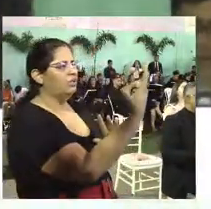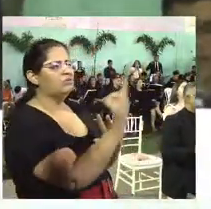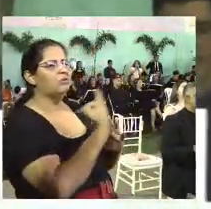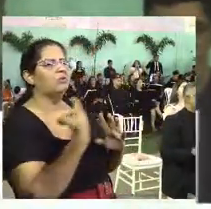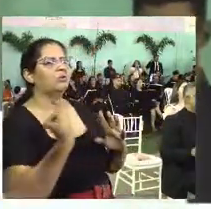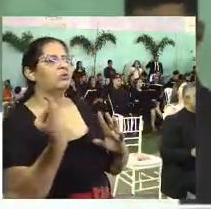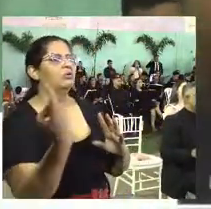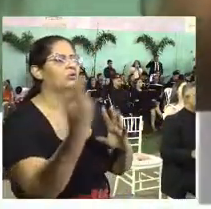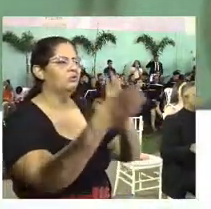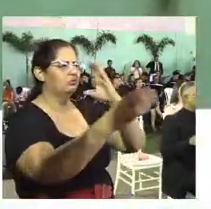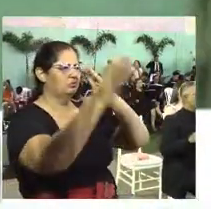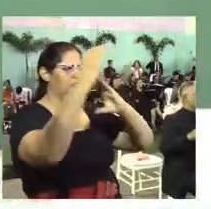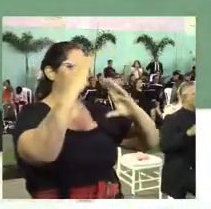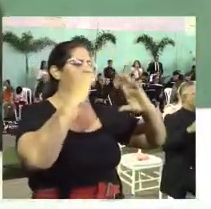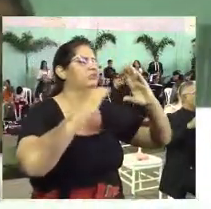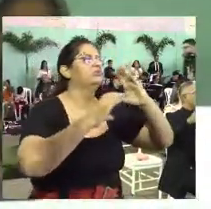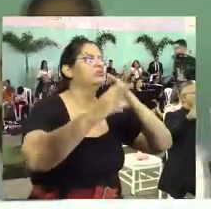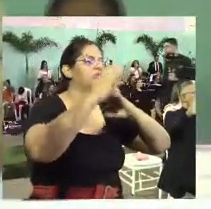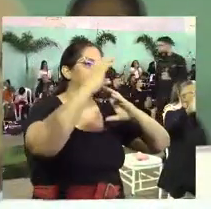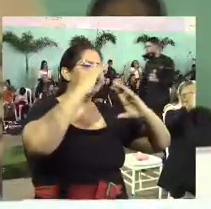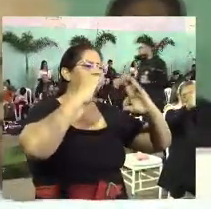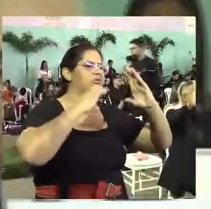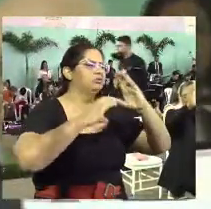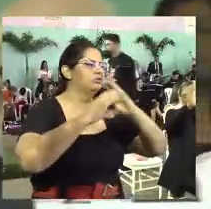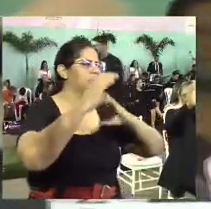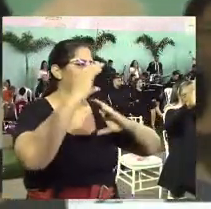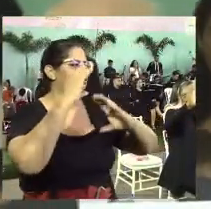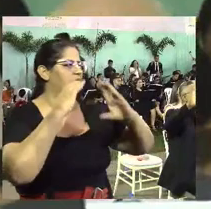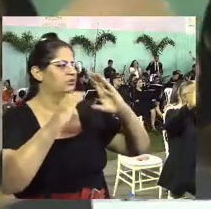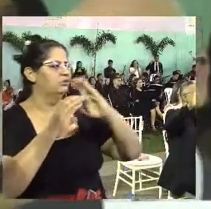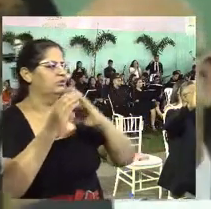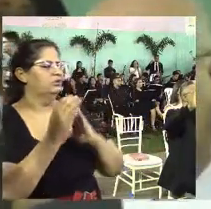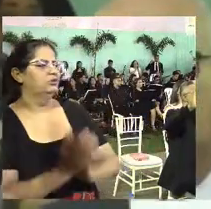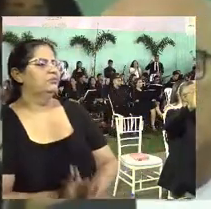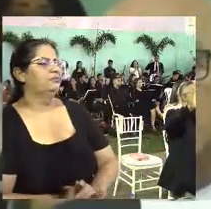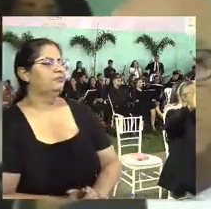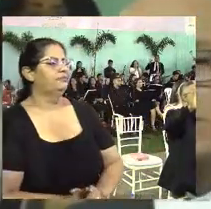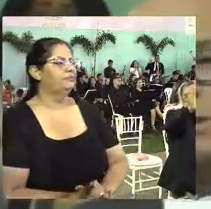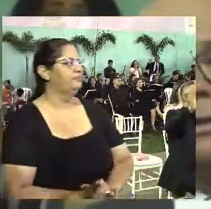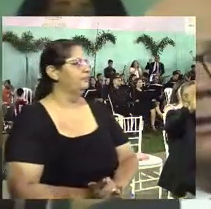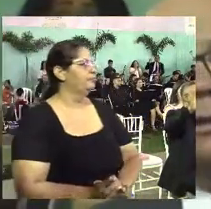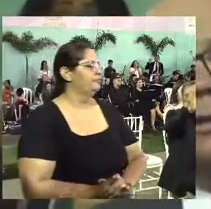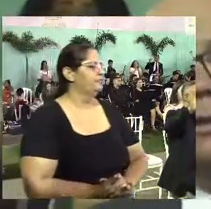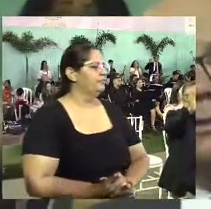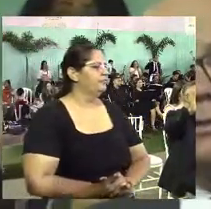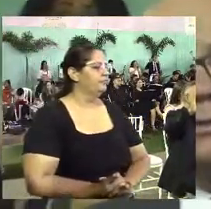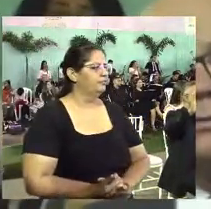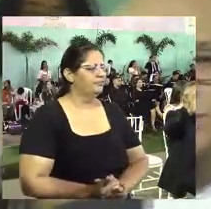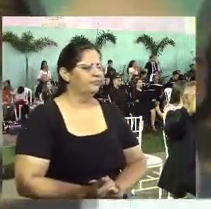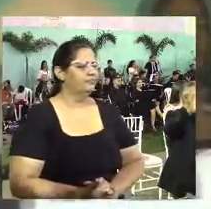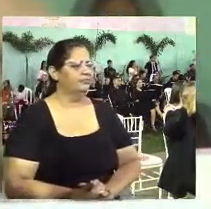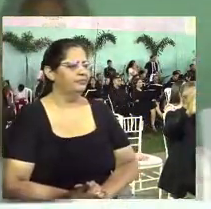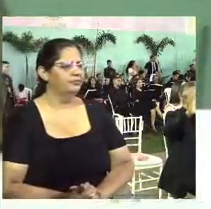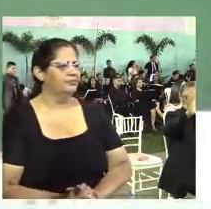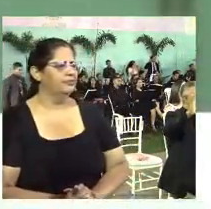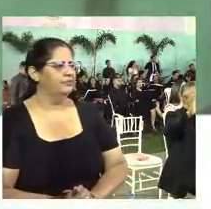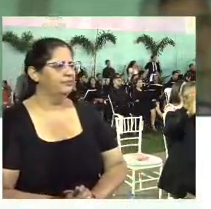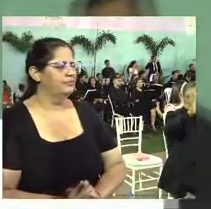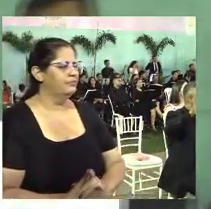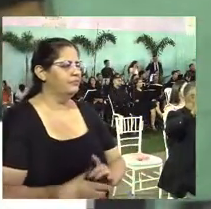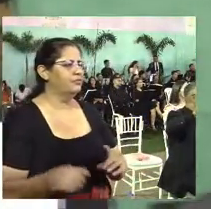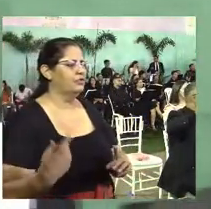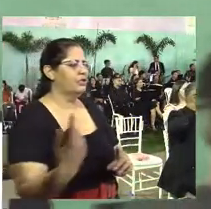tocarei teu corpo em mim as nações